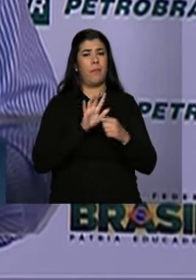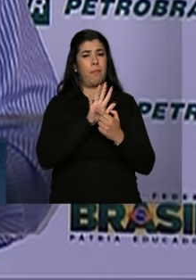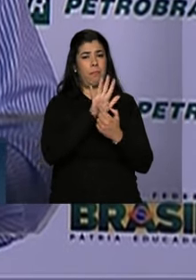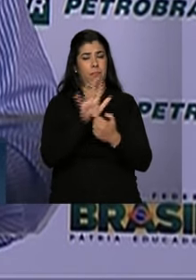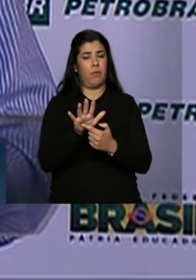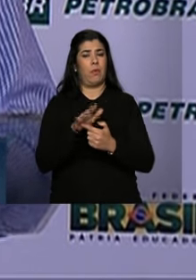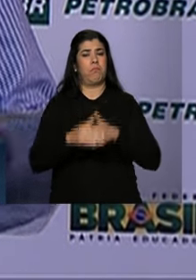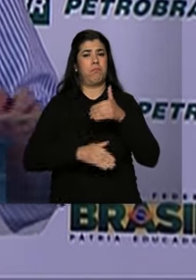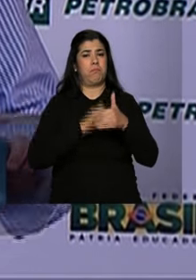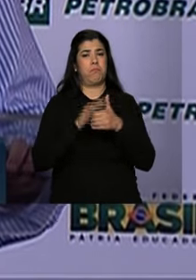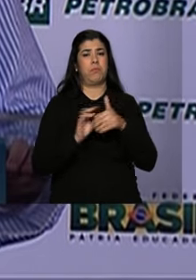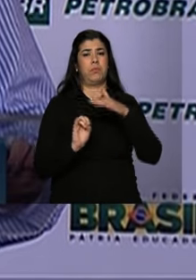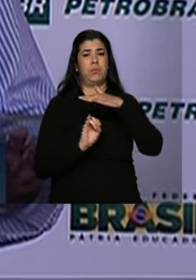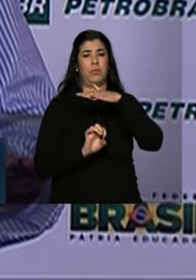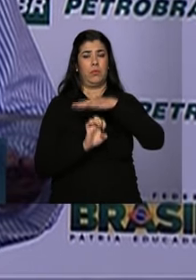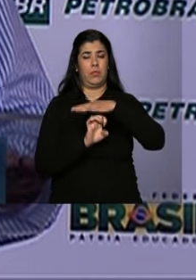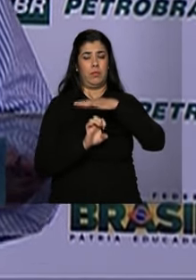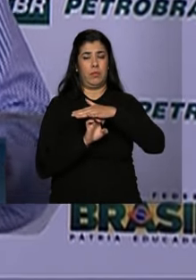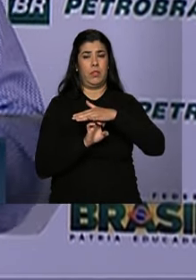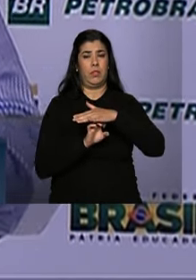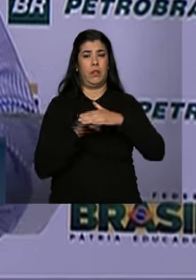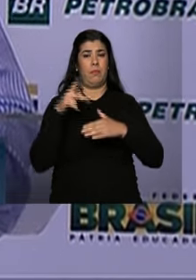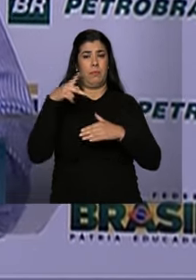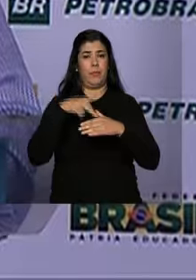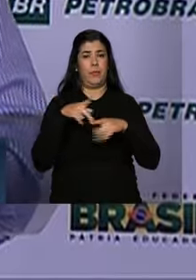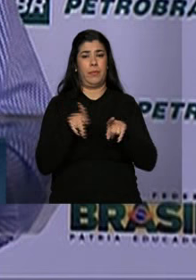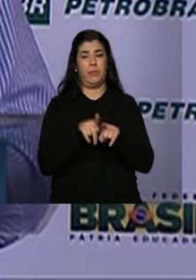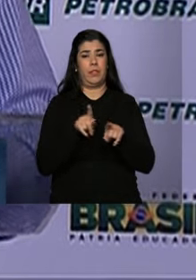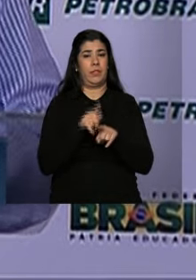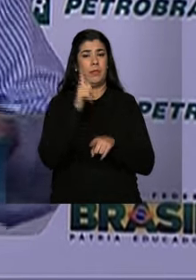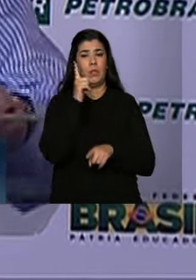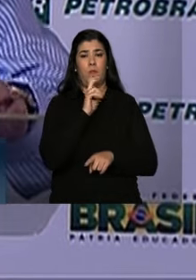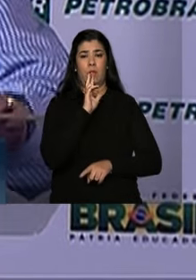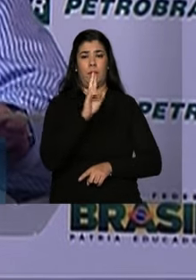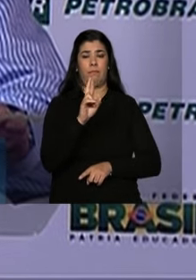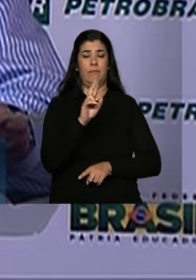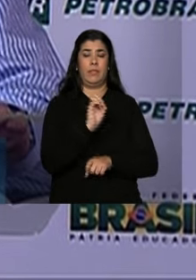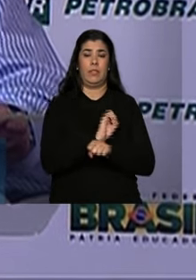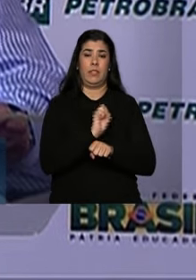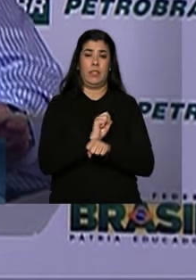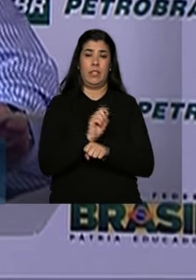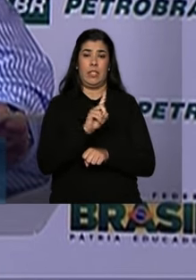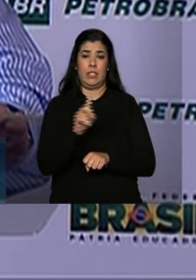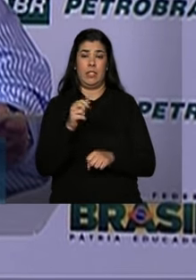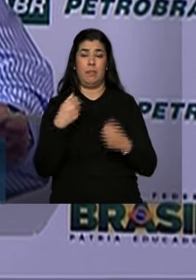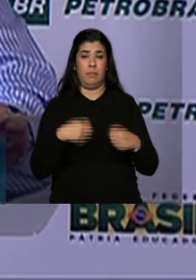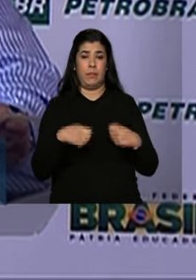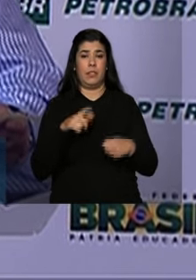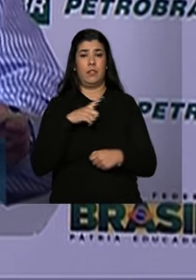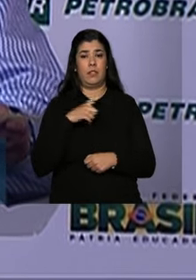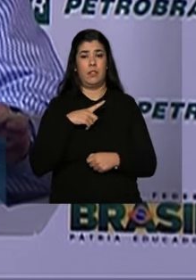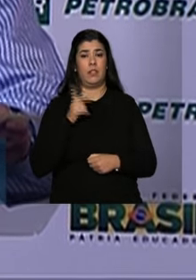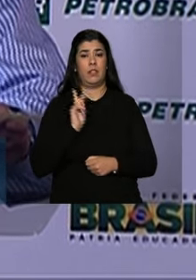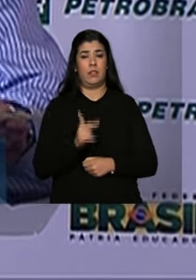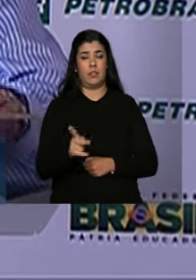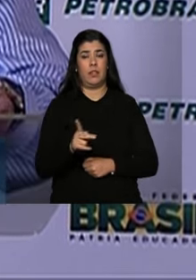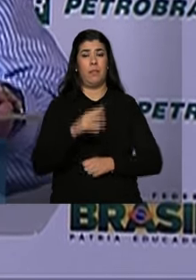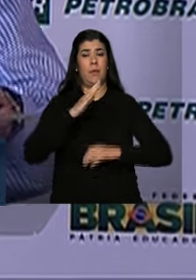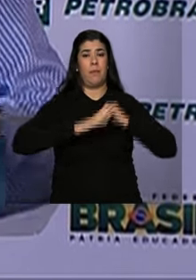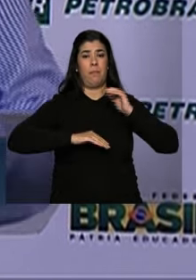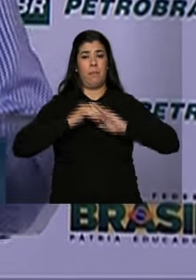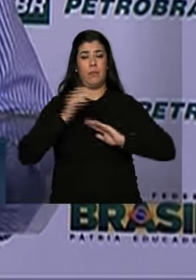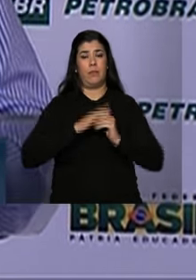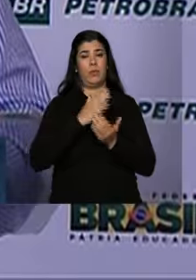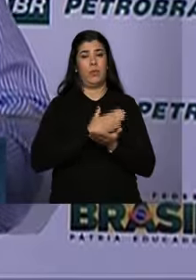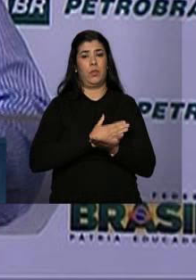e parceiros, mas que não terão o resultado esperado para a companhia se não tivermos cada vez mais iniciativas e